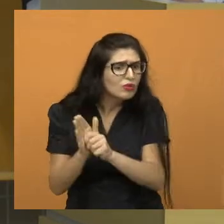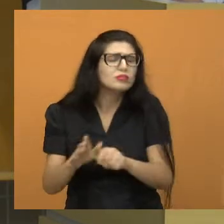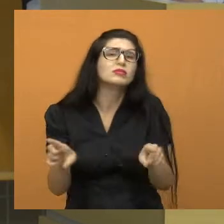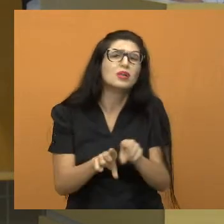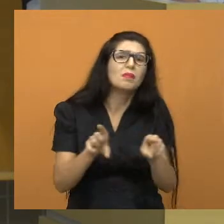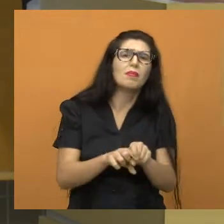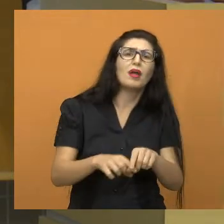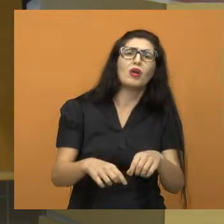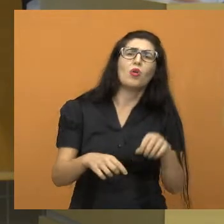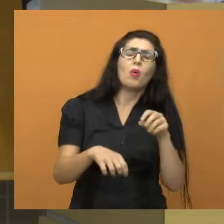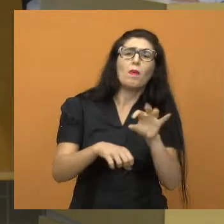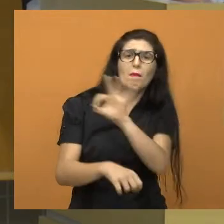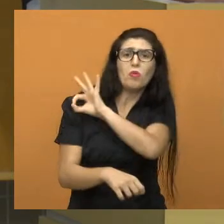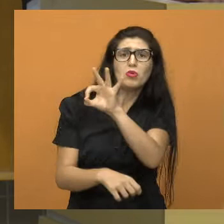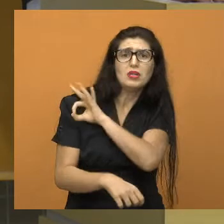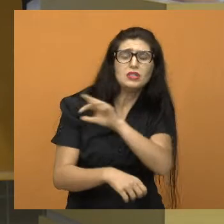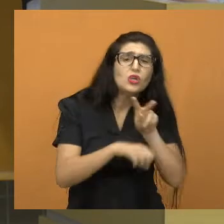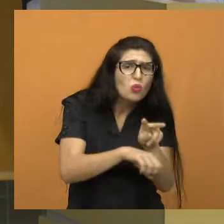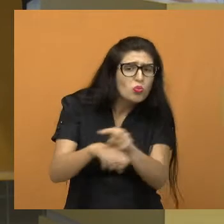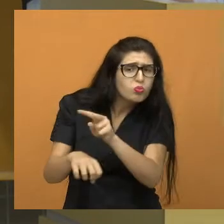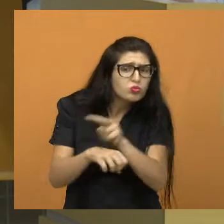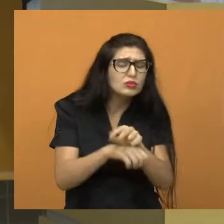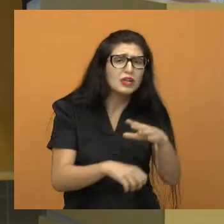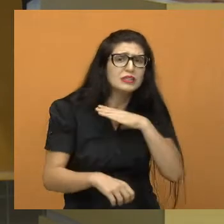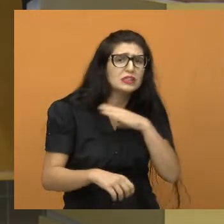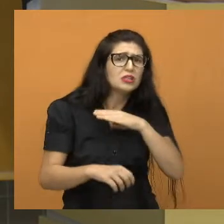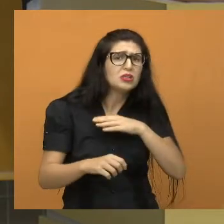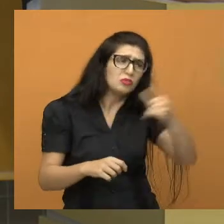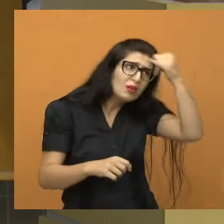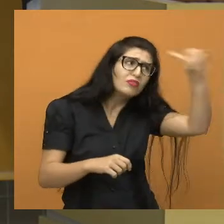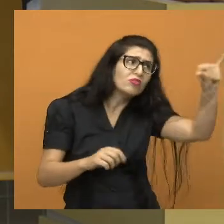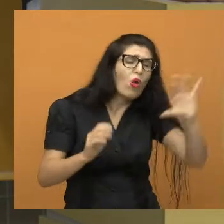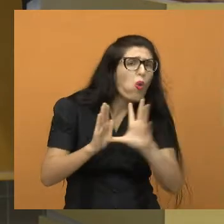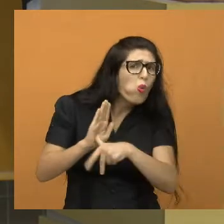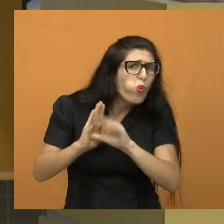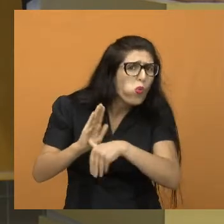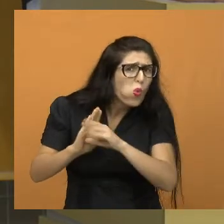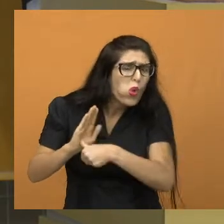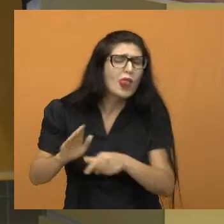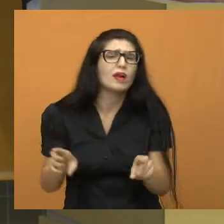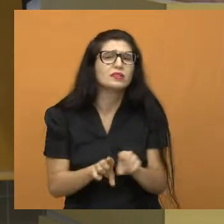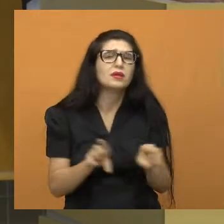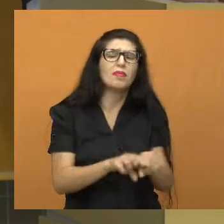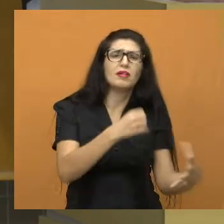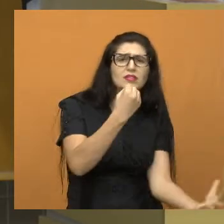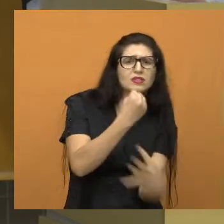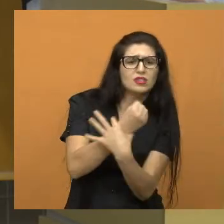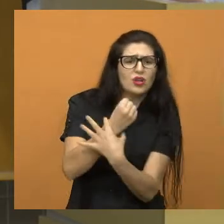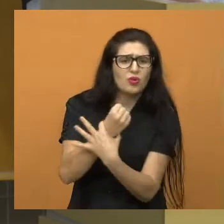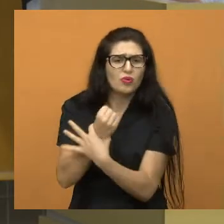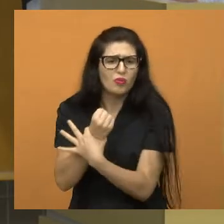rondas policiais para evitar roubos e outros tipos de violência. Garantir maior segurança nos